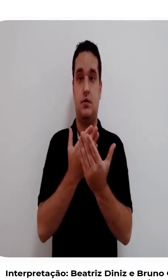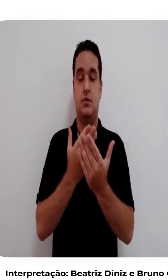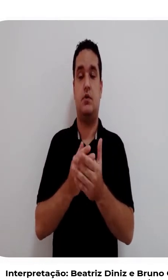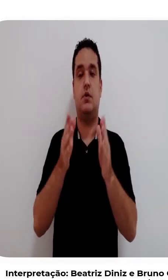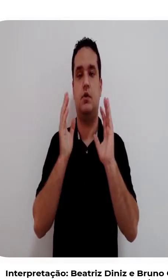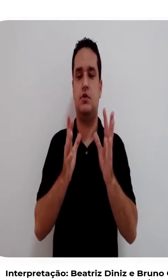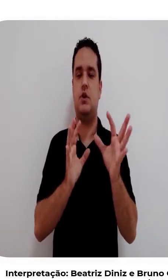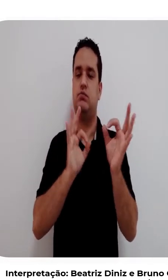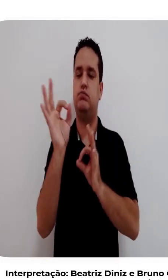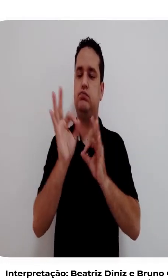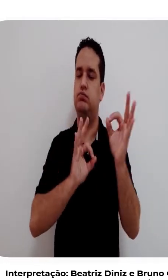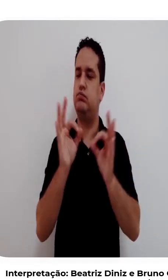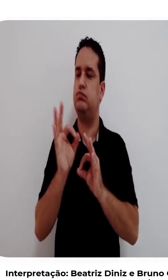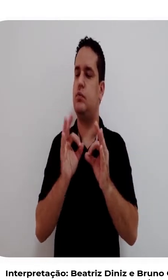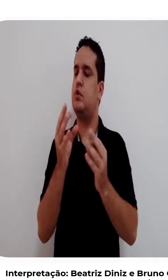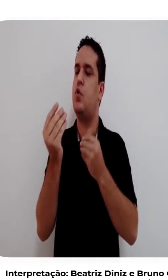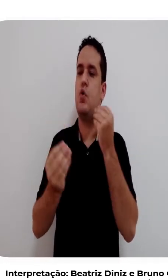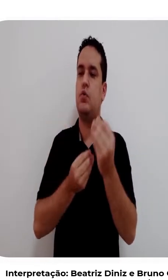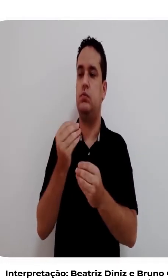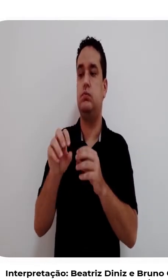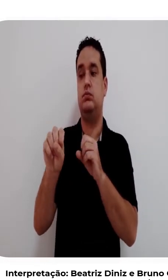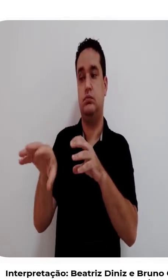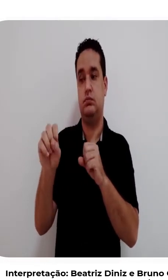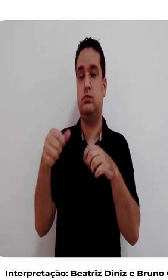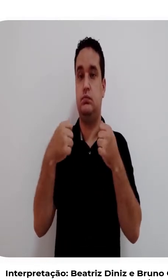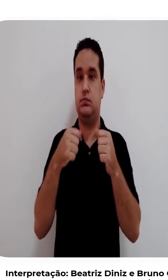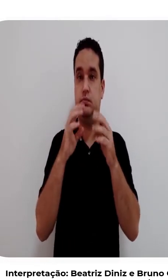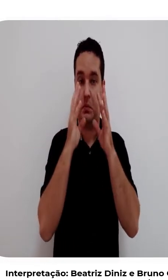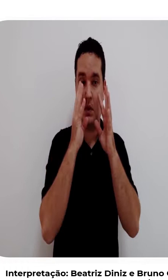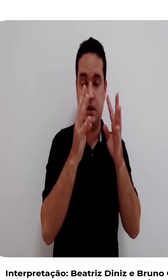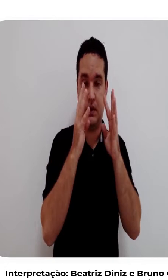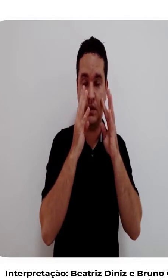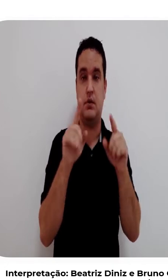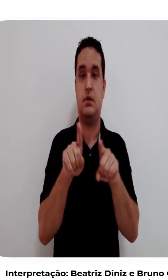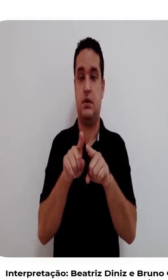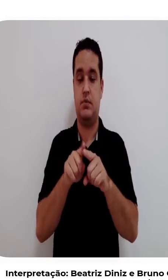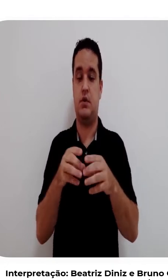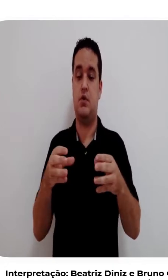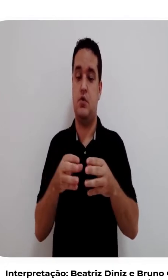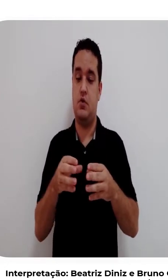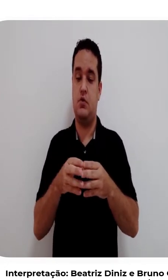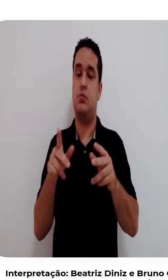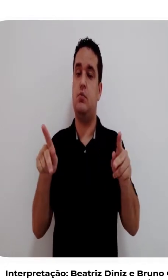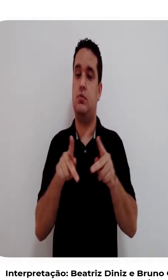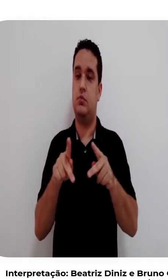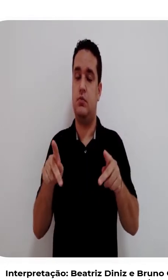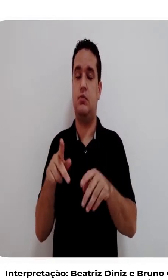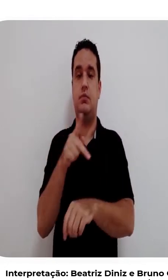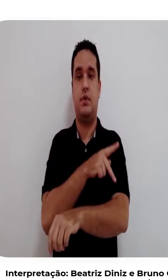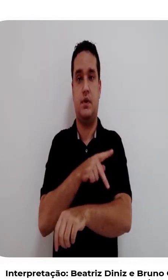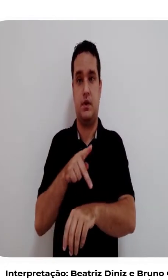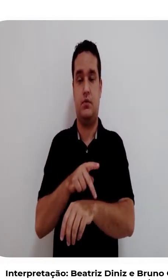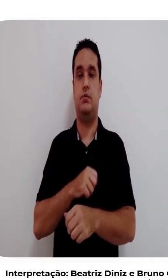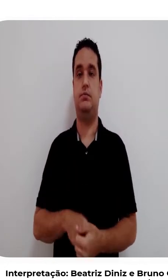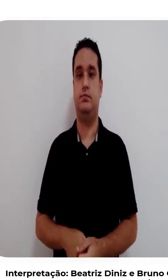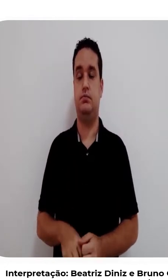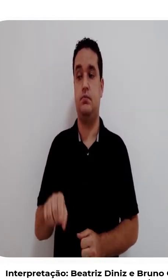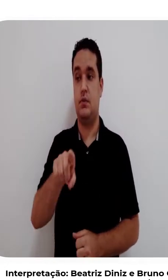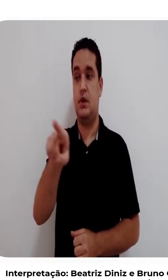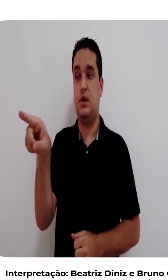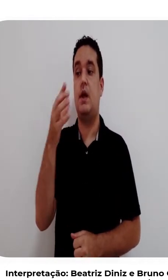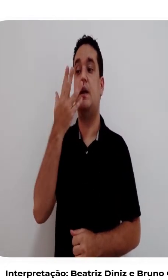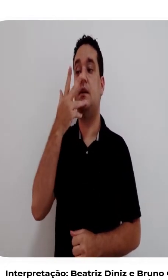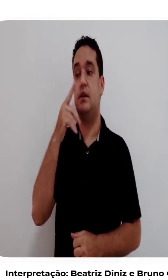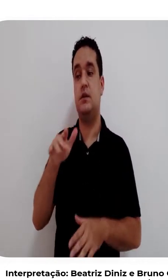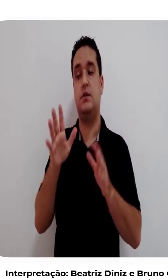seguido e é sempre acompanhado também pela equipe pedagógica. Os alunos, eles possuem as folhas de atividades do